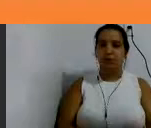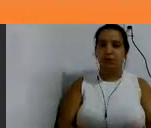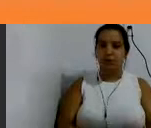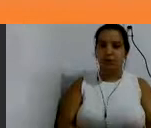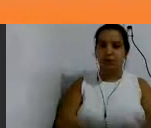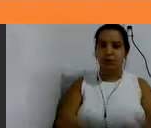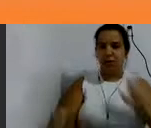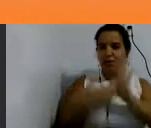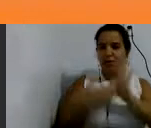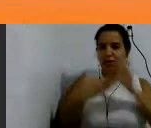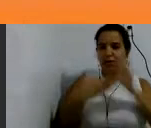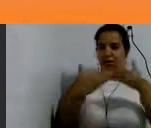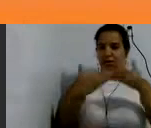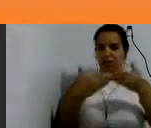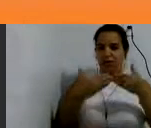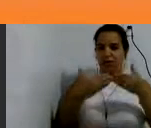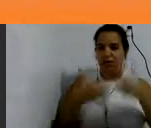romperem essas células.